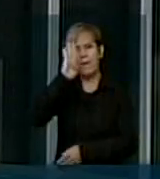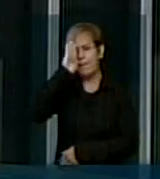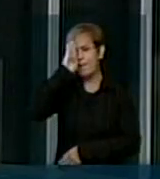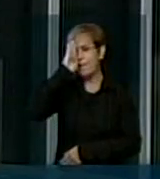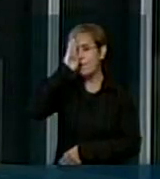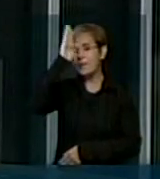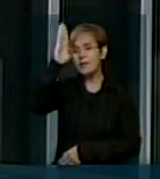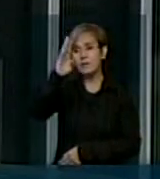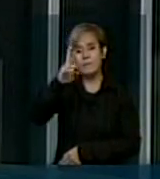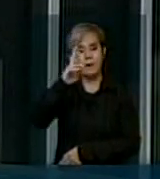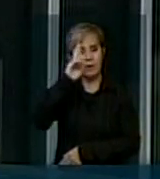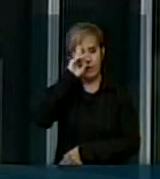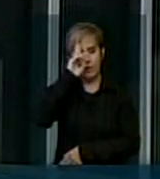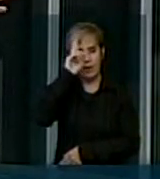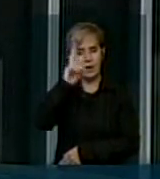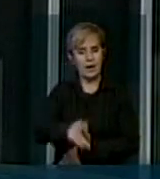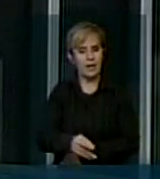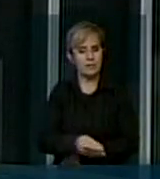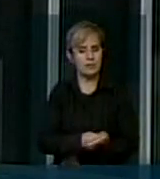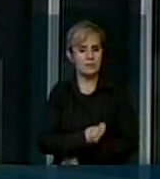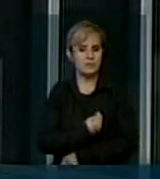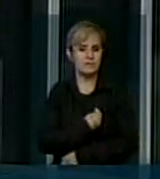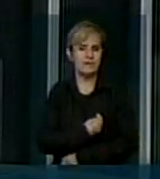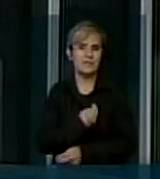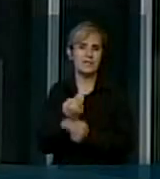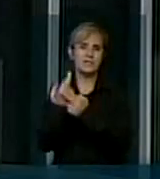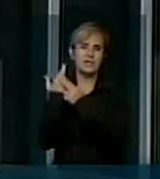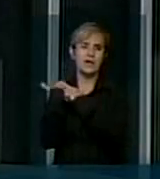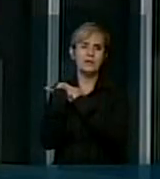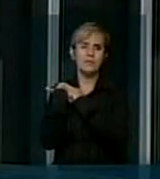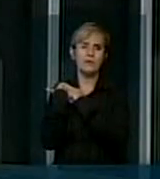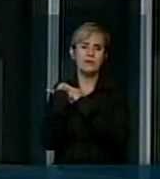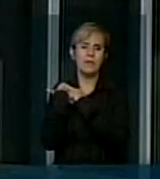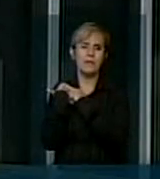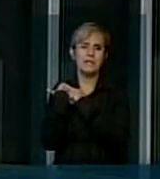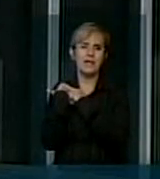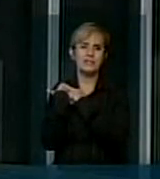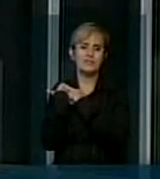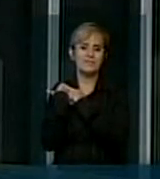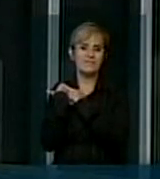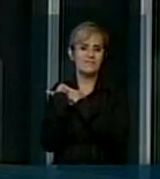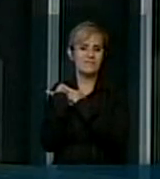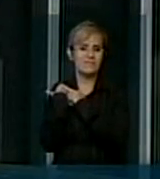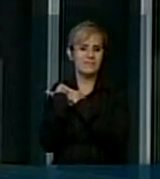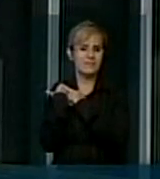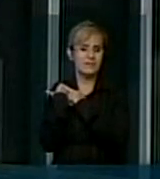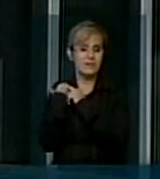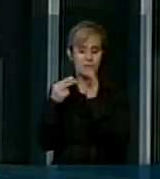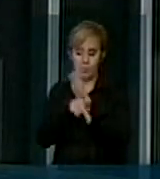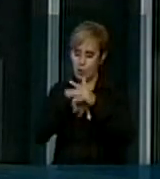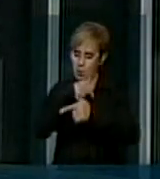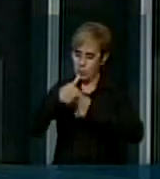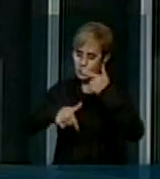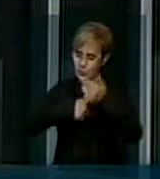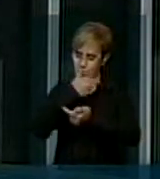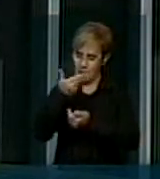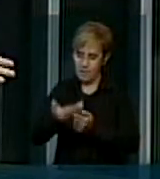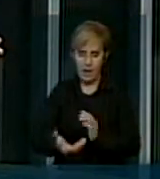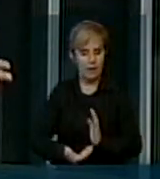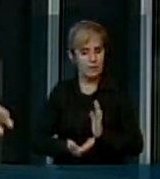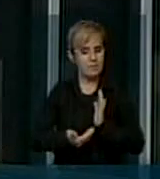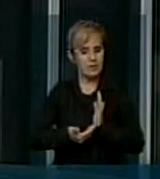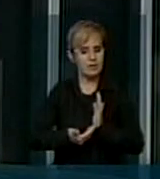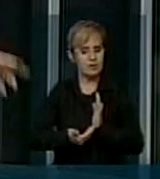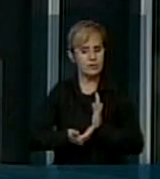razão, e eu concluo agora, senhor presidente, como principal razão do seu trabalho, da